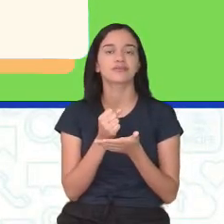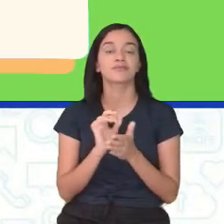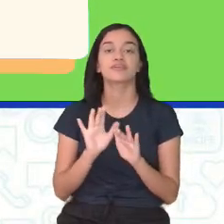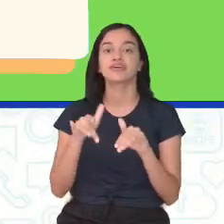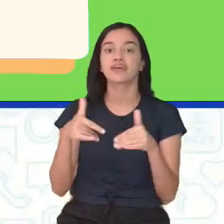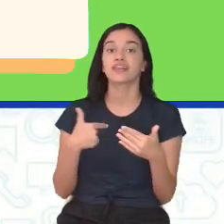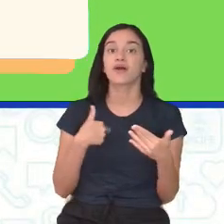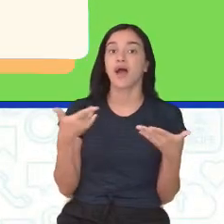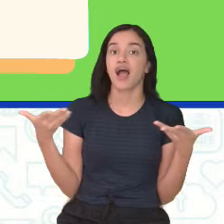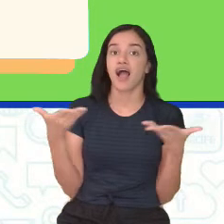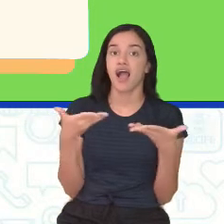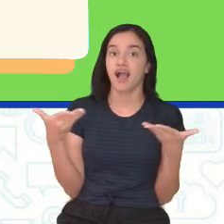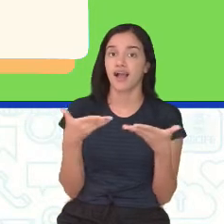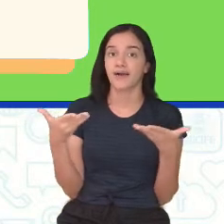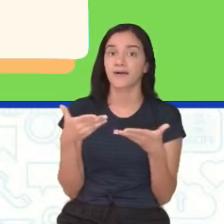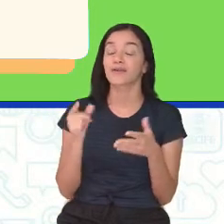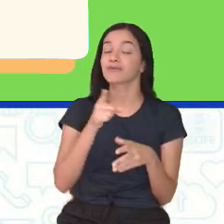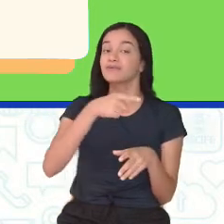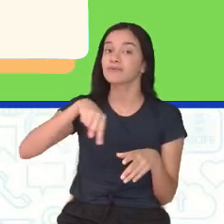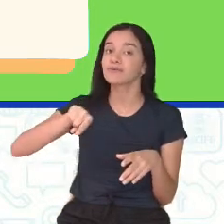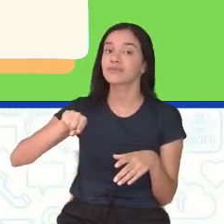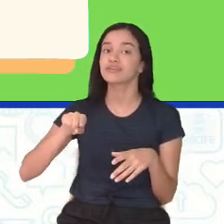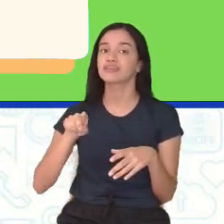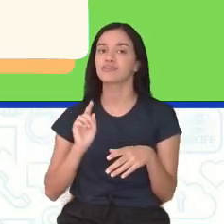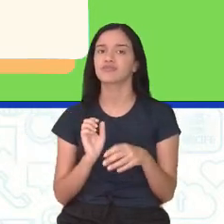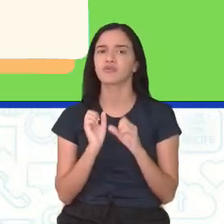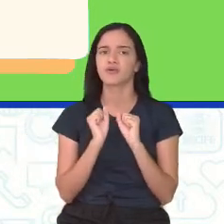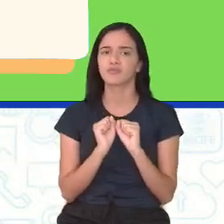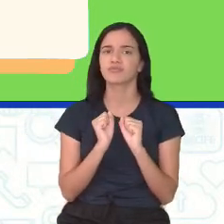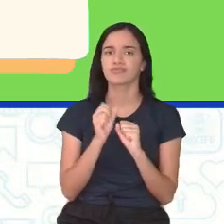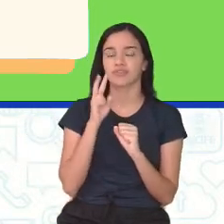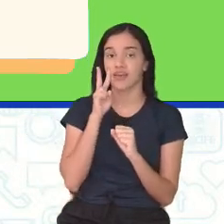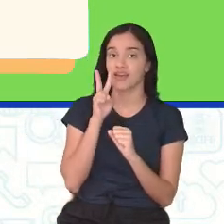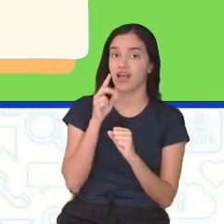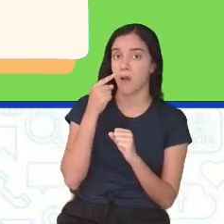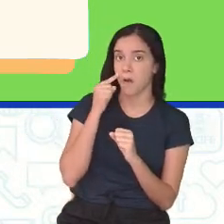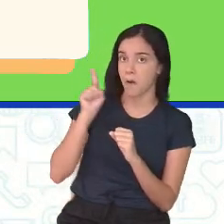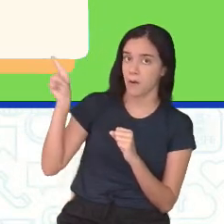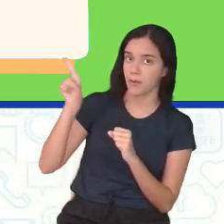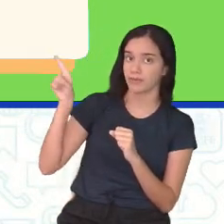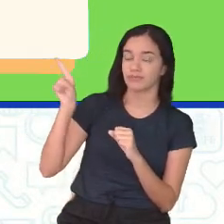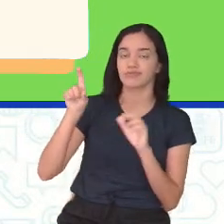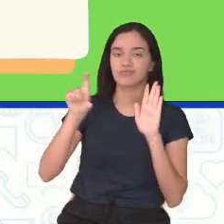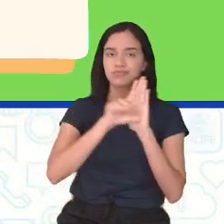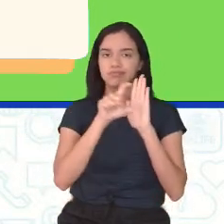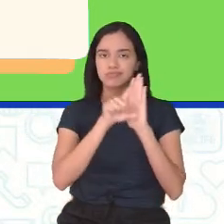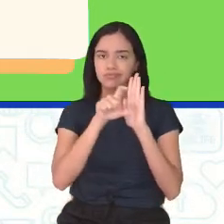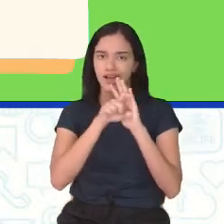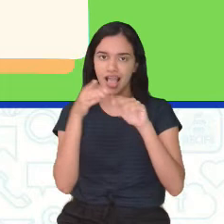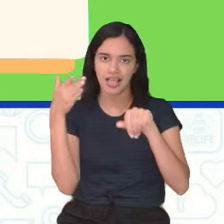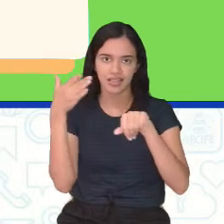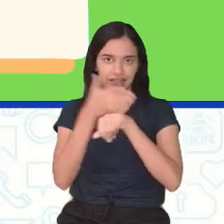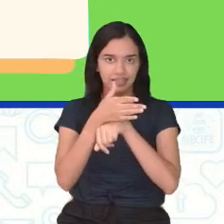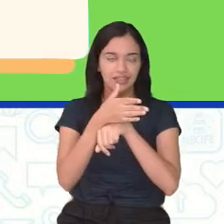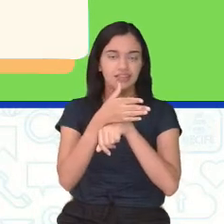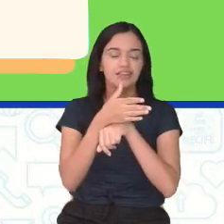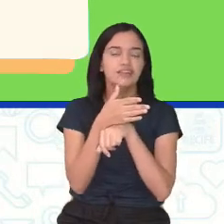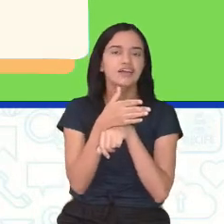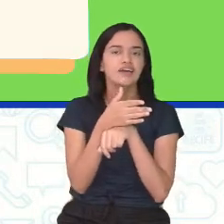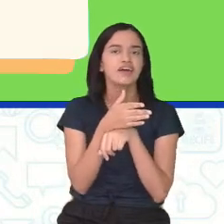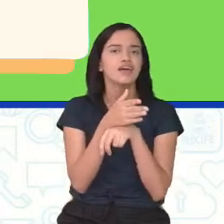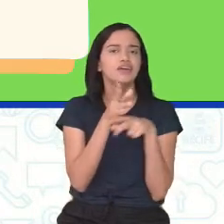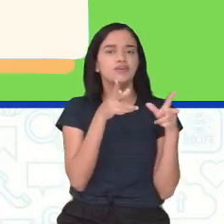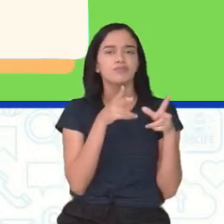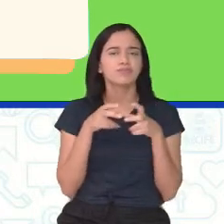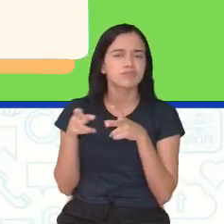Então, agora vocês vão poder aí com o QR Code entrar lá e verificar como é que foram